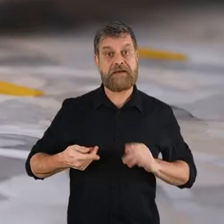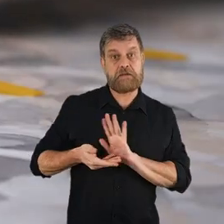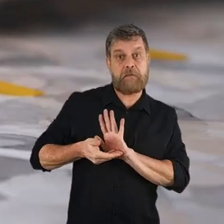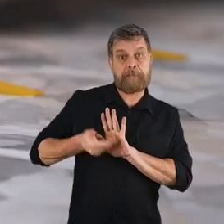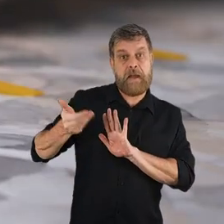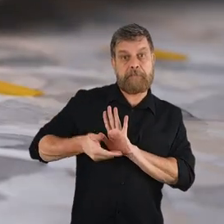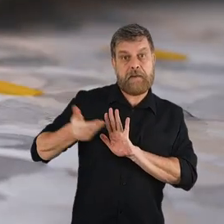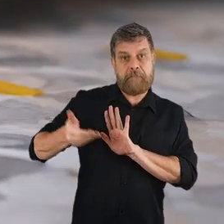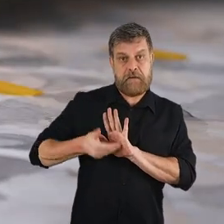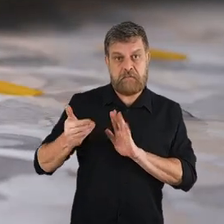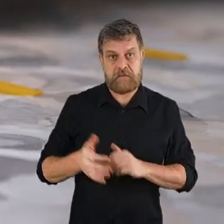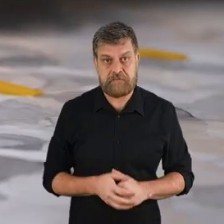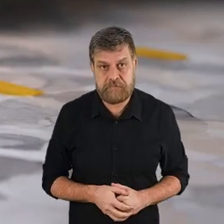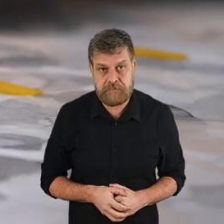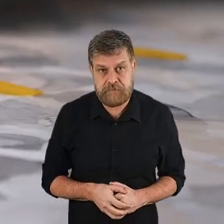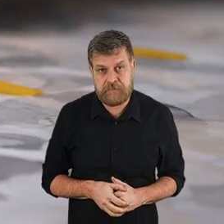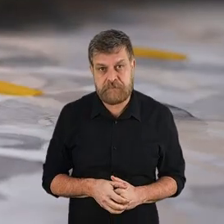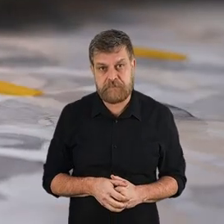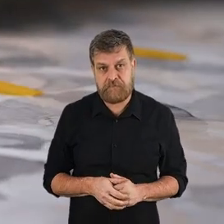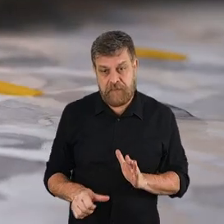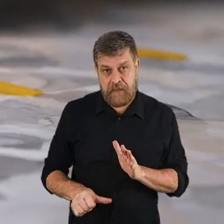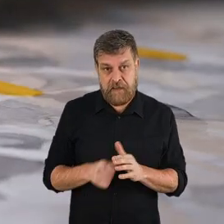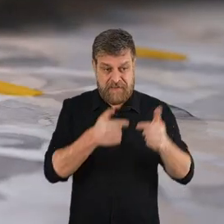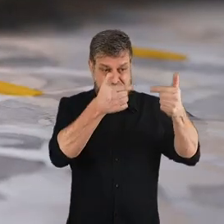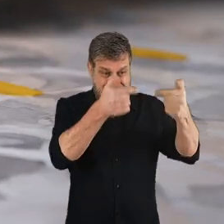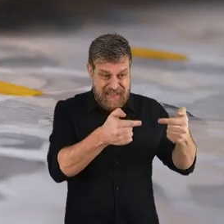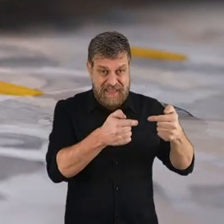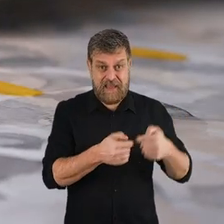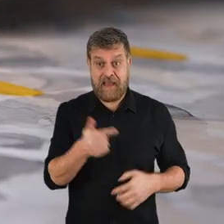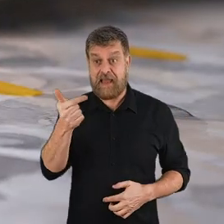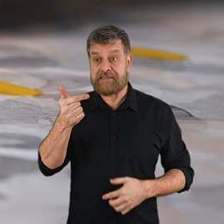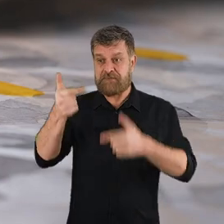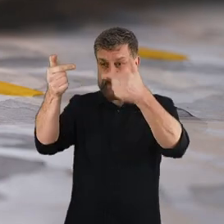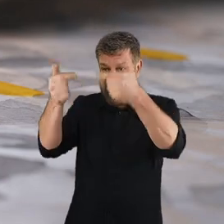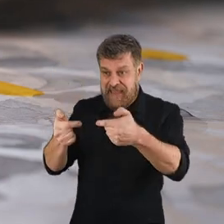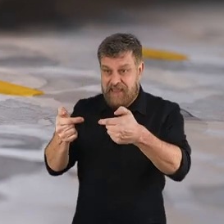exemplo. Eu ouvi entre a Primeira Guerra e a Segunda,